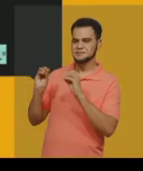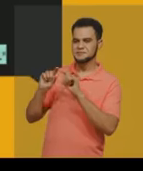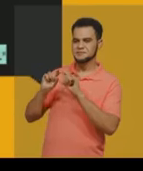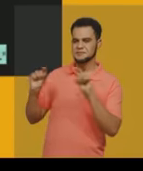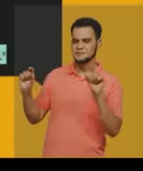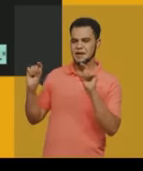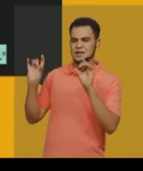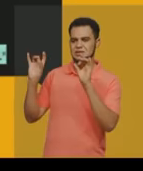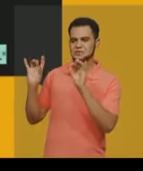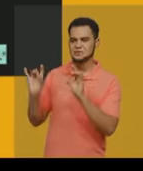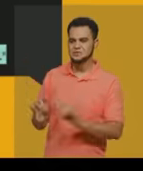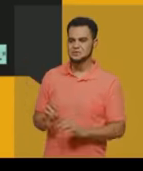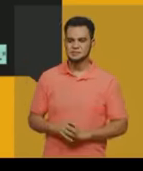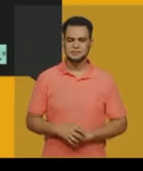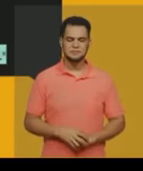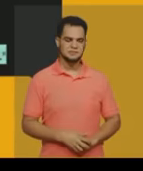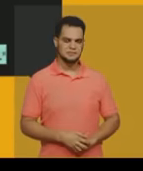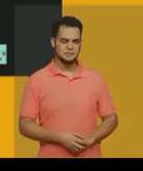explicar um por um.